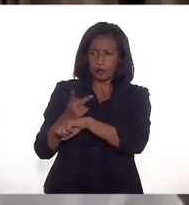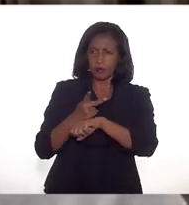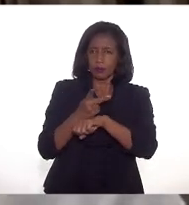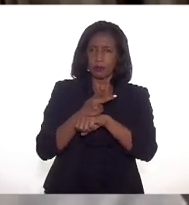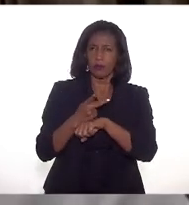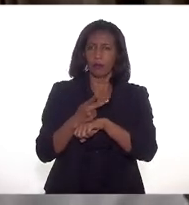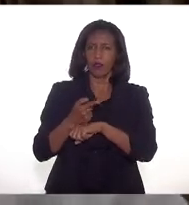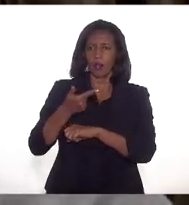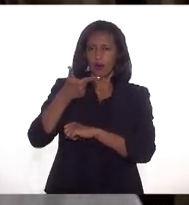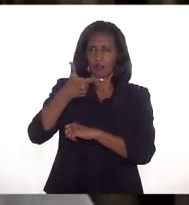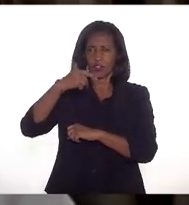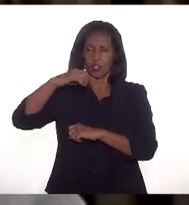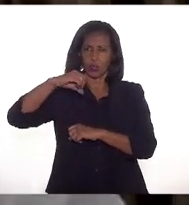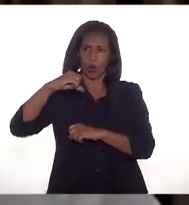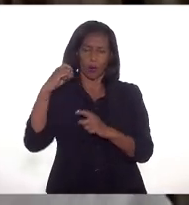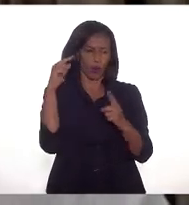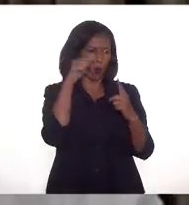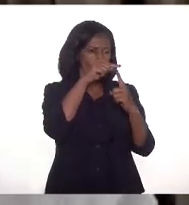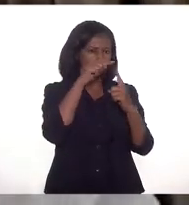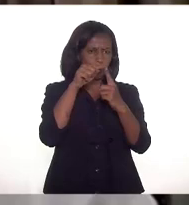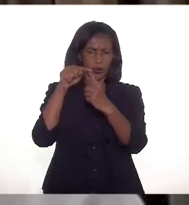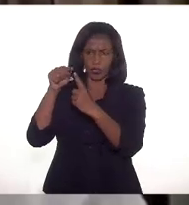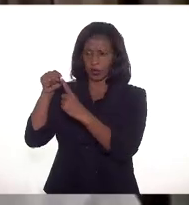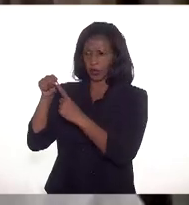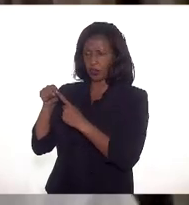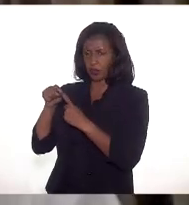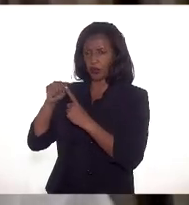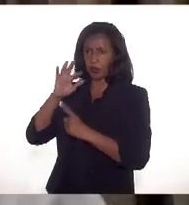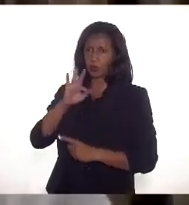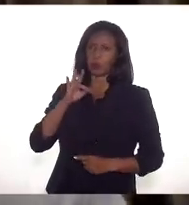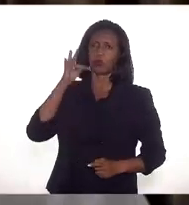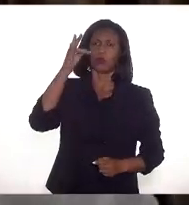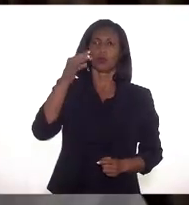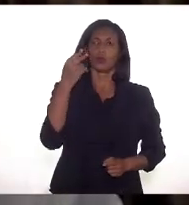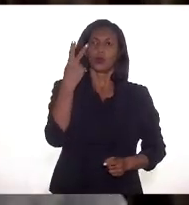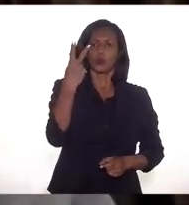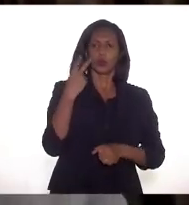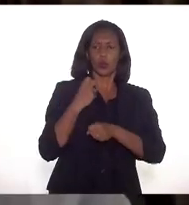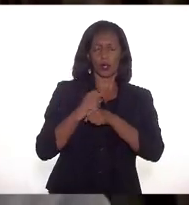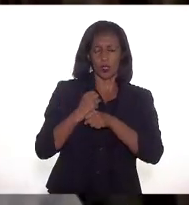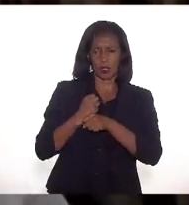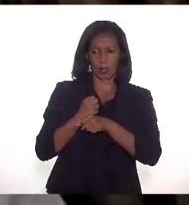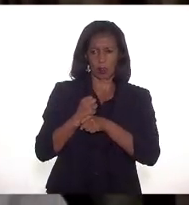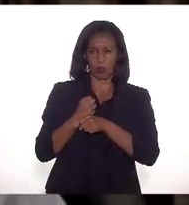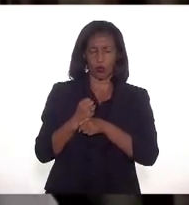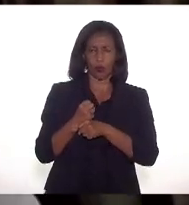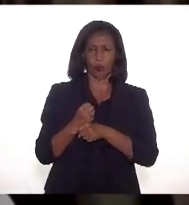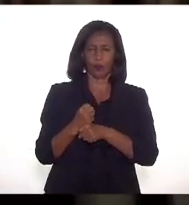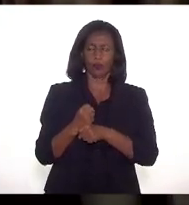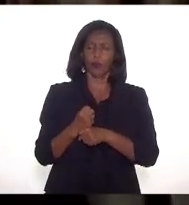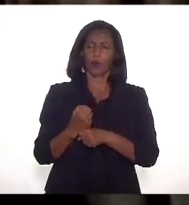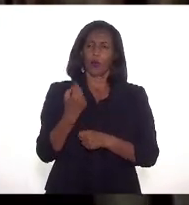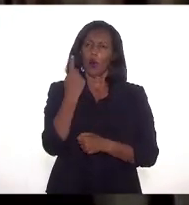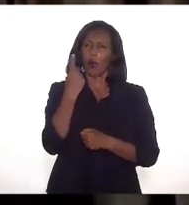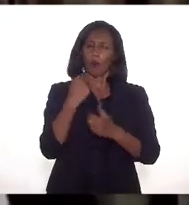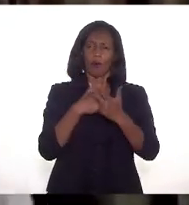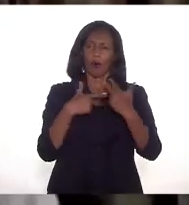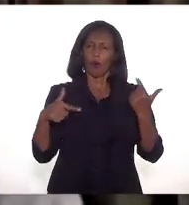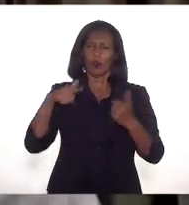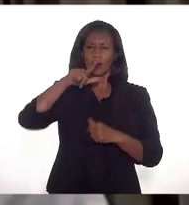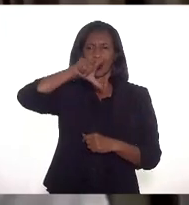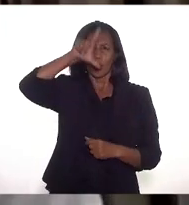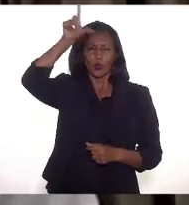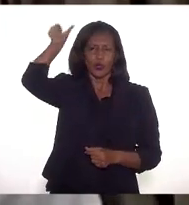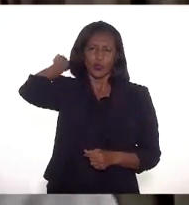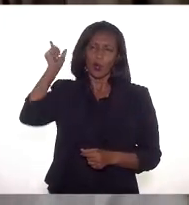29 objetivos para os próximos 2 anos. Há um rigor muito metodológico, que é uma coisa que o deputado Luiz Paulo fala